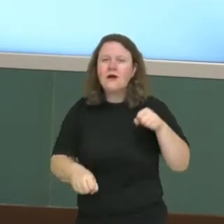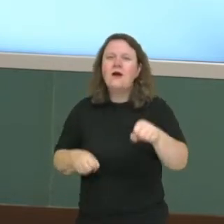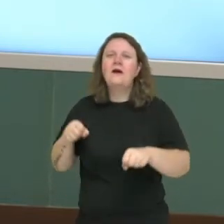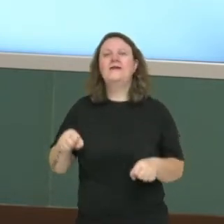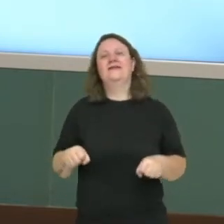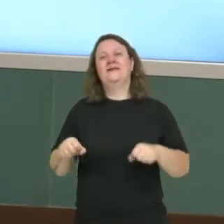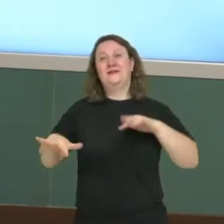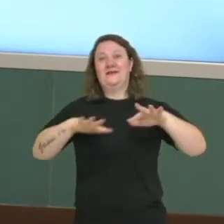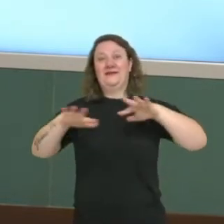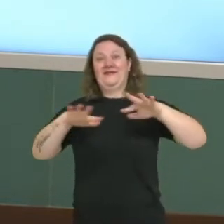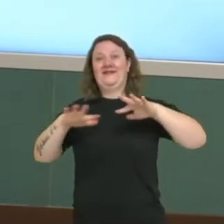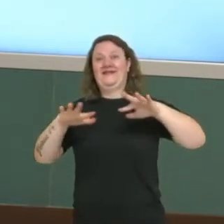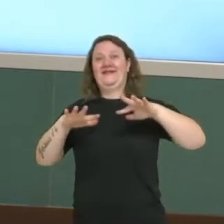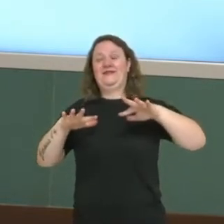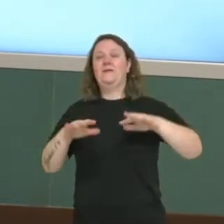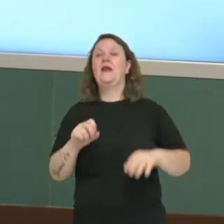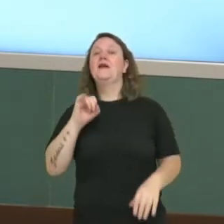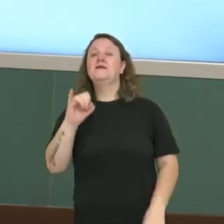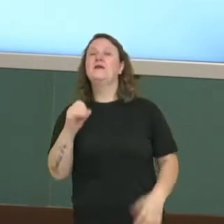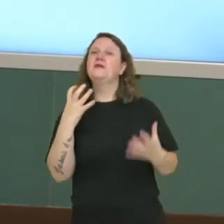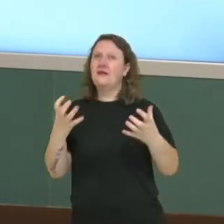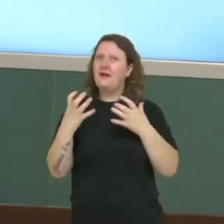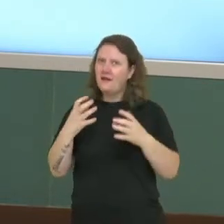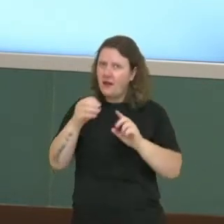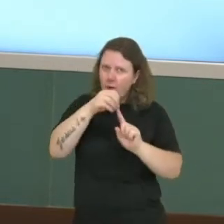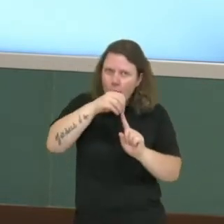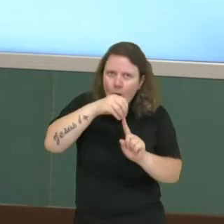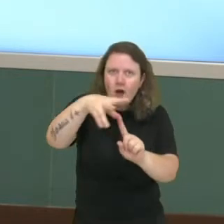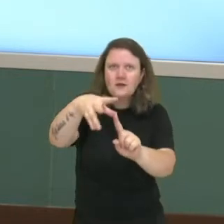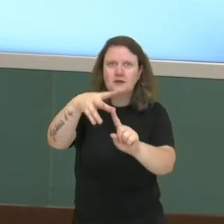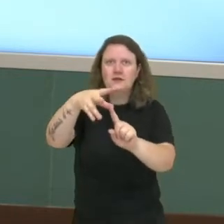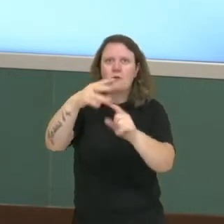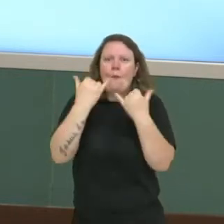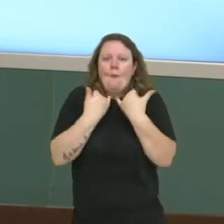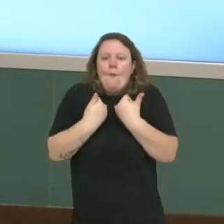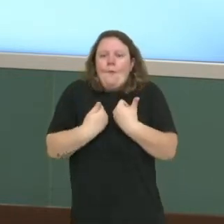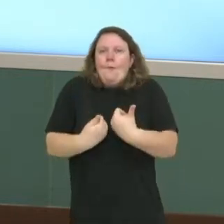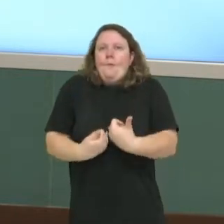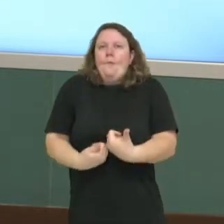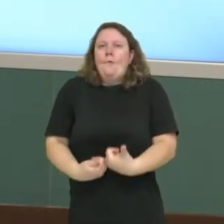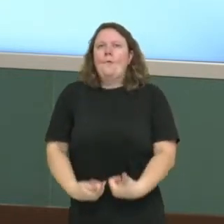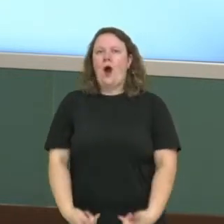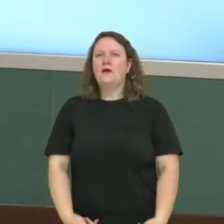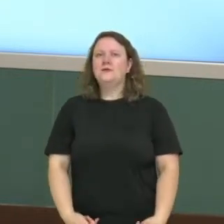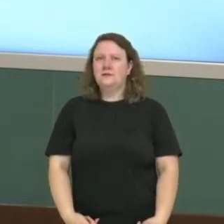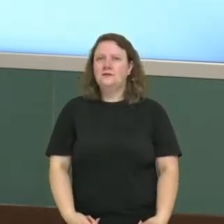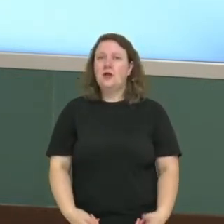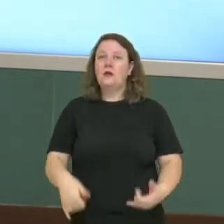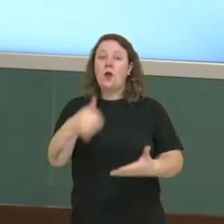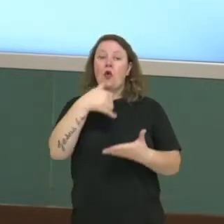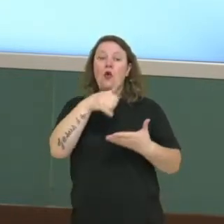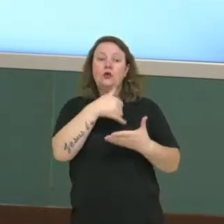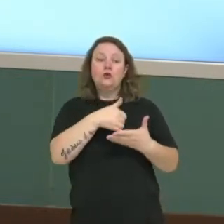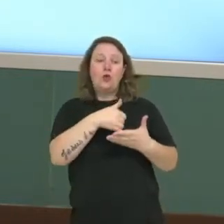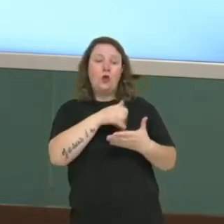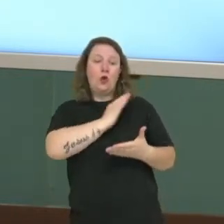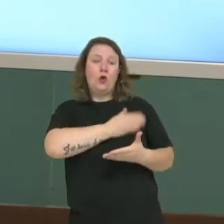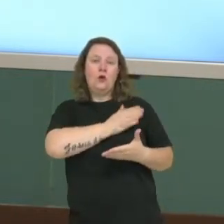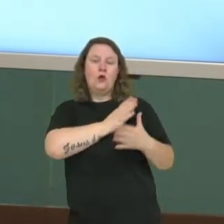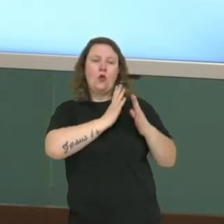no movimento. Então, se você quer uma dica para perder peso, o ciclismo é